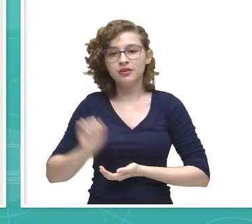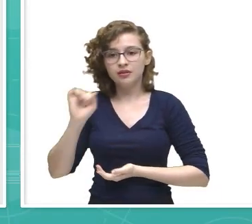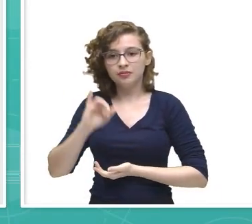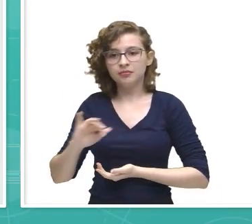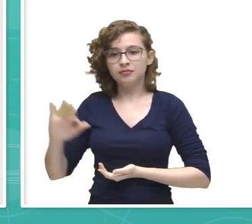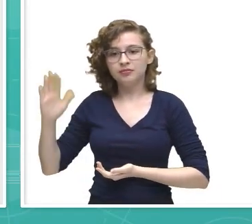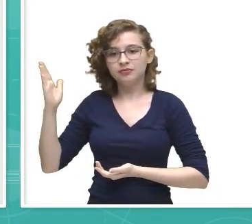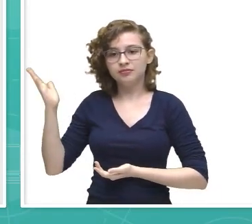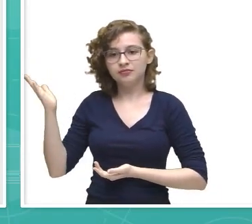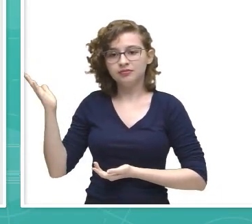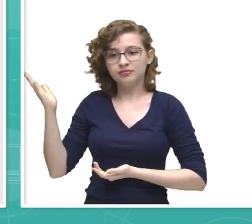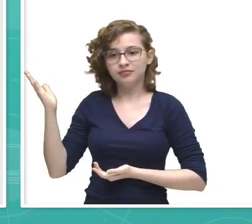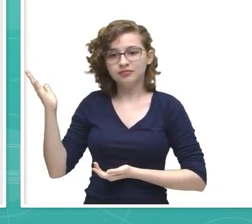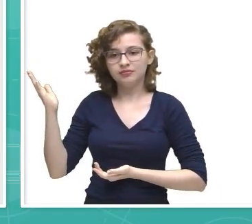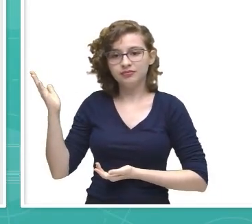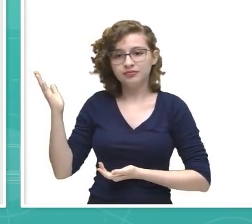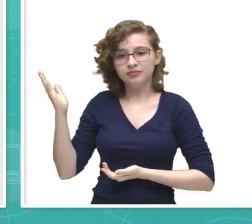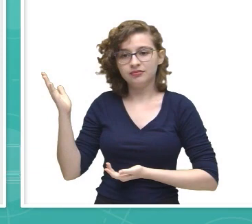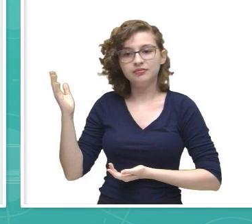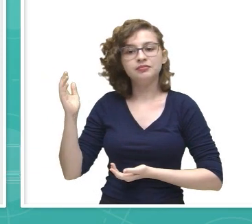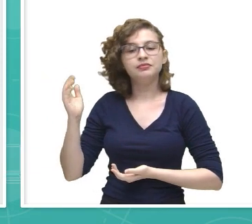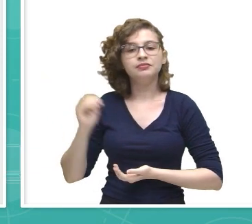imagem conhecida,